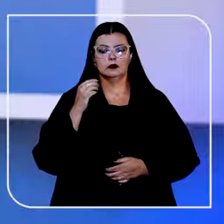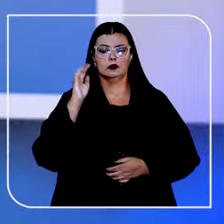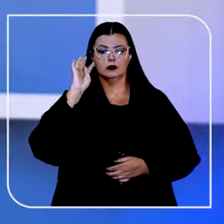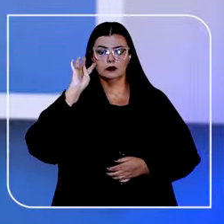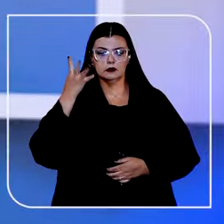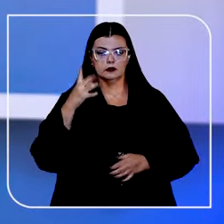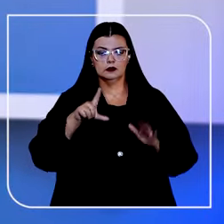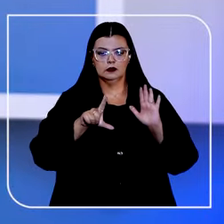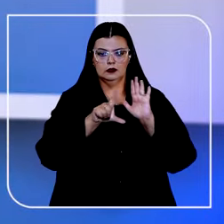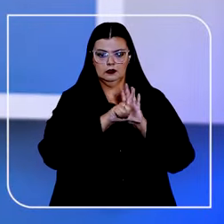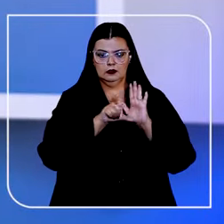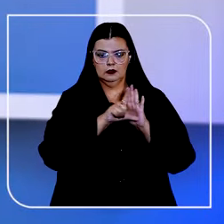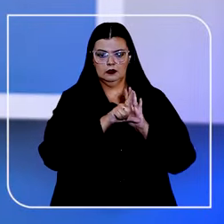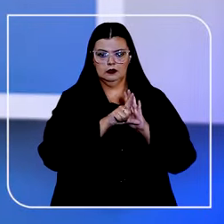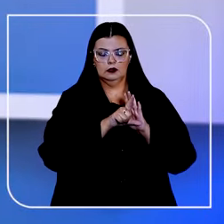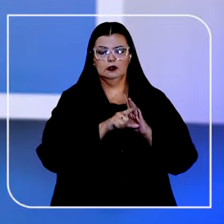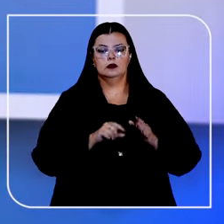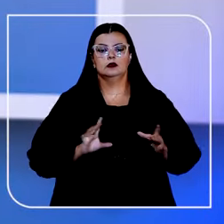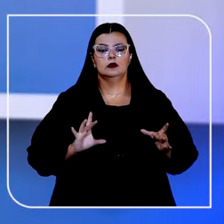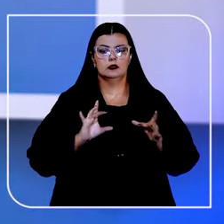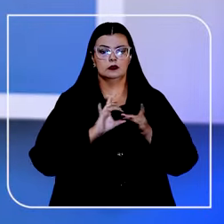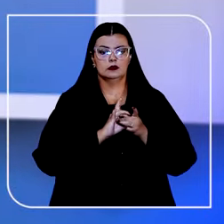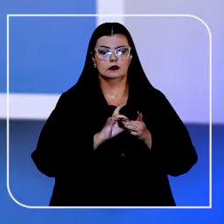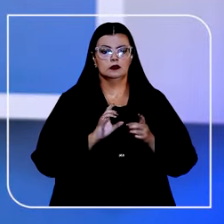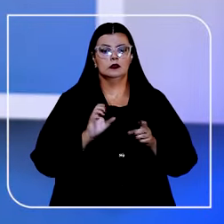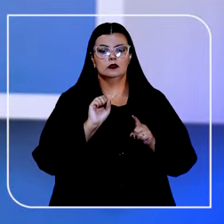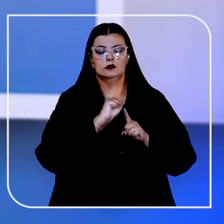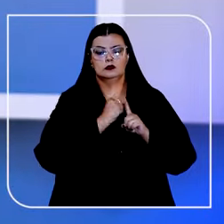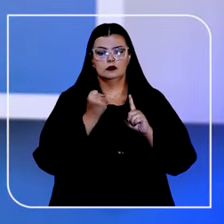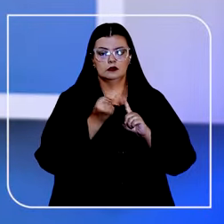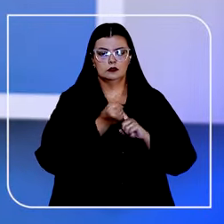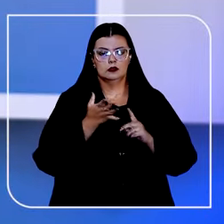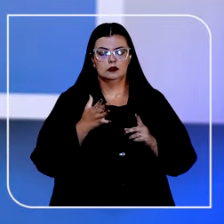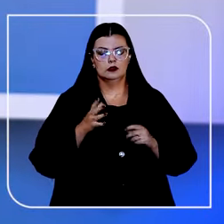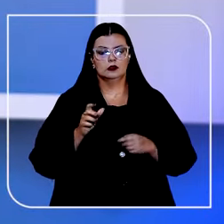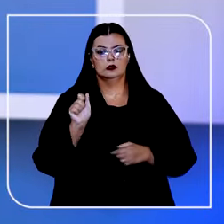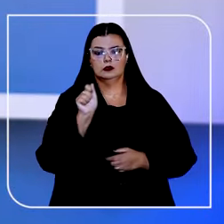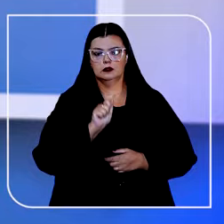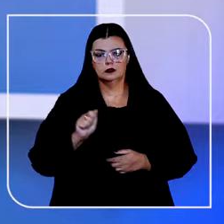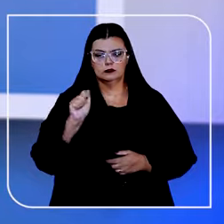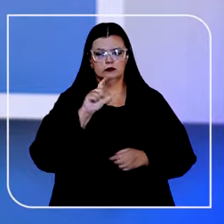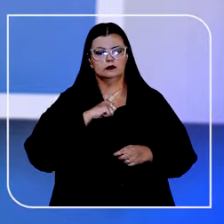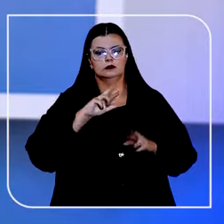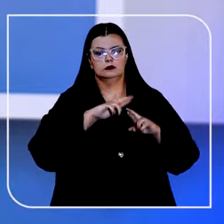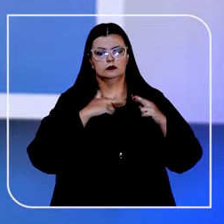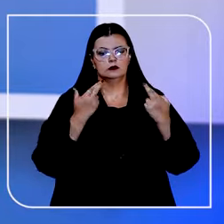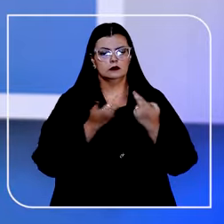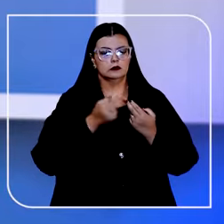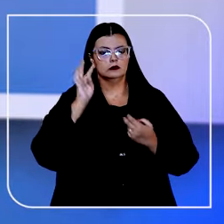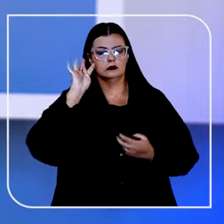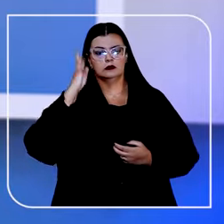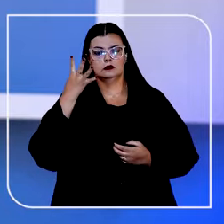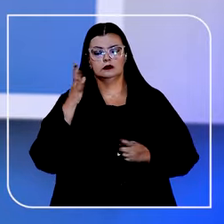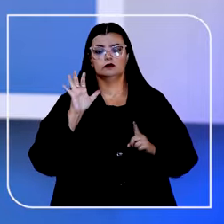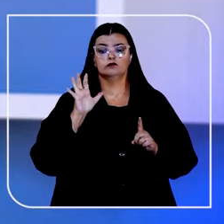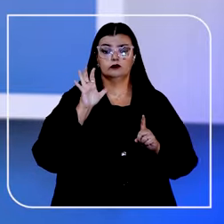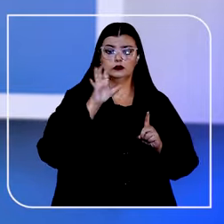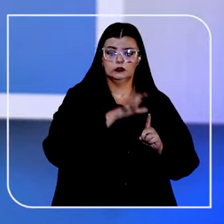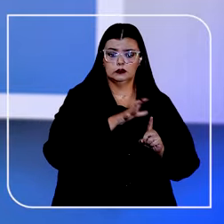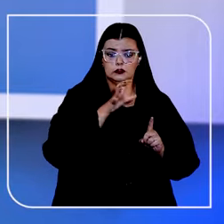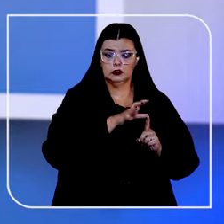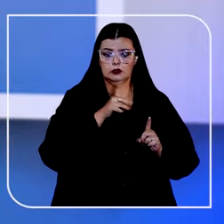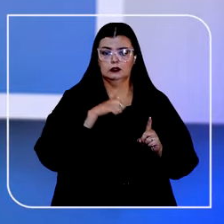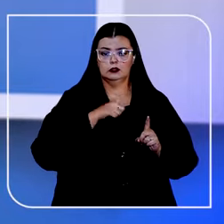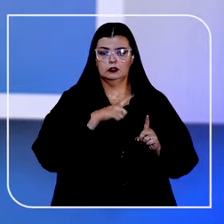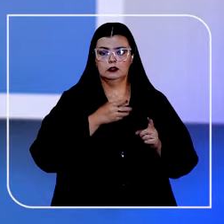aqui a lei das sociedades por ações reg nulidades em Assembleia quando decisões afetam apenas